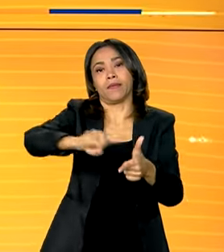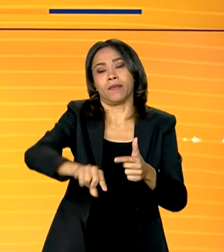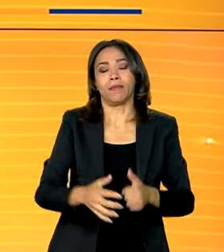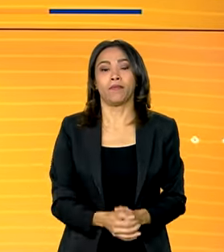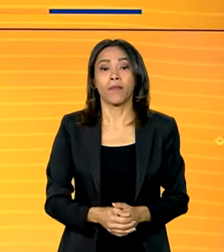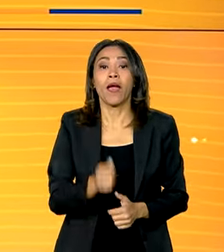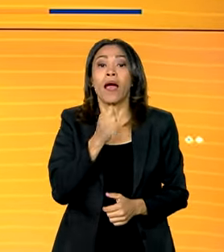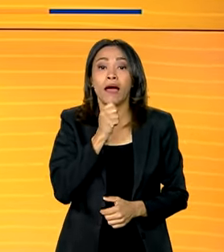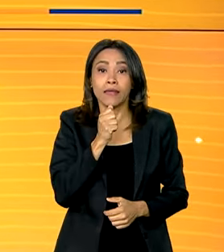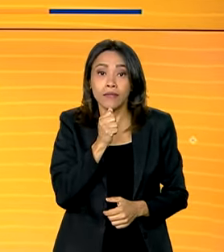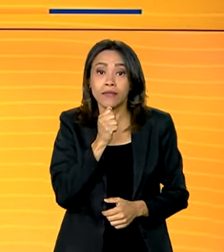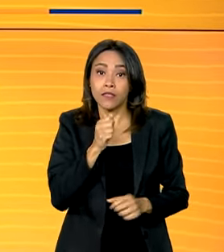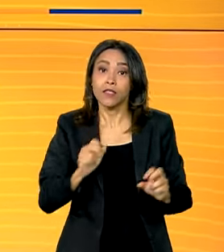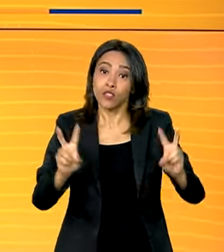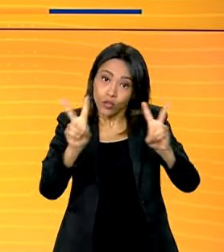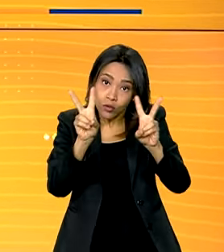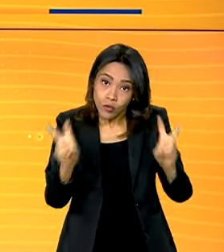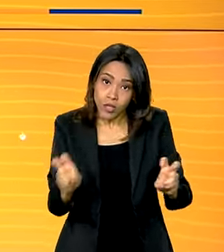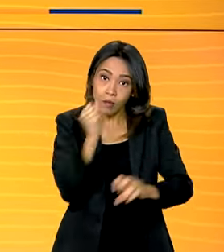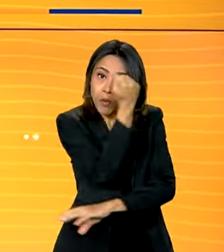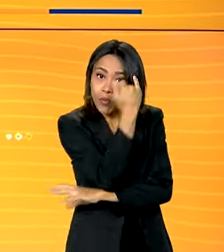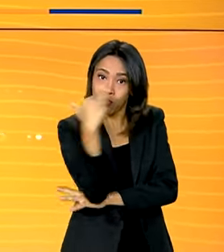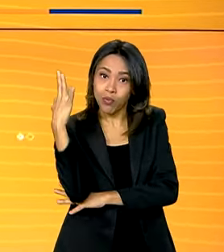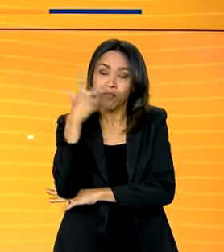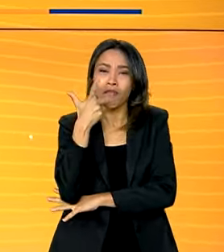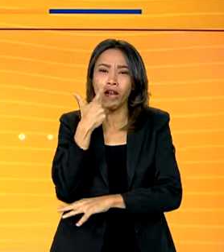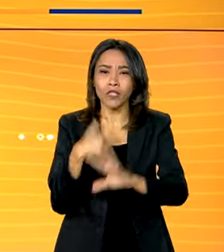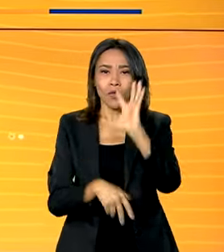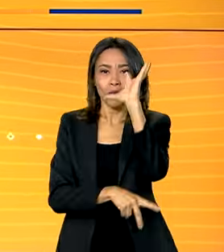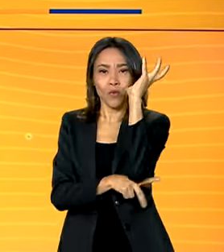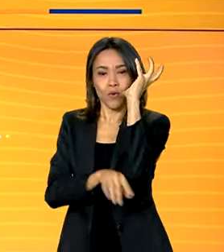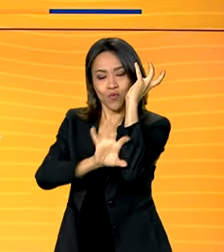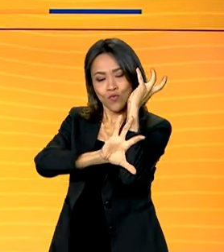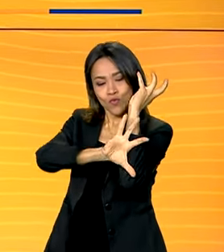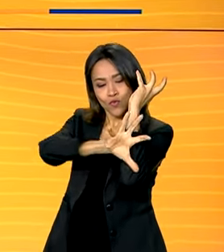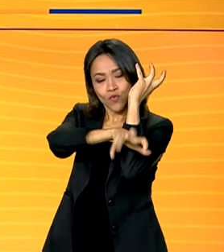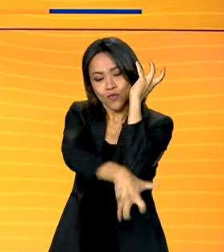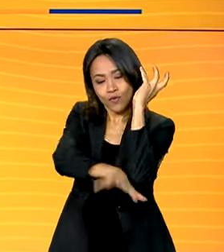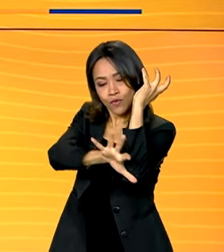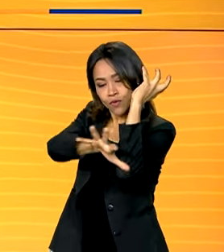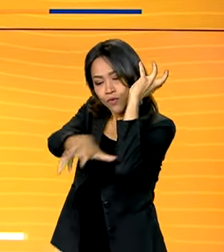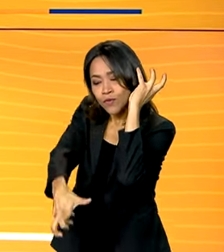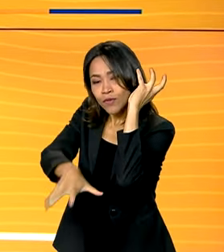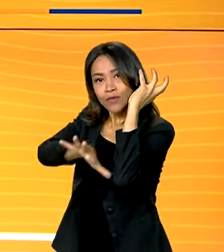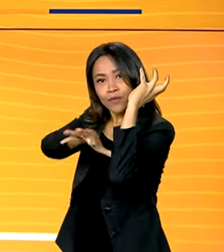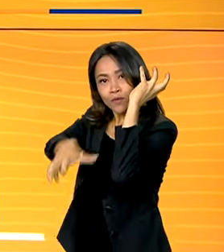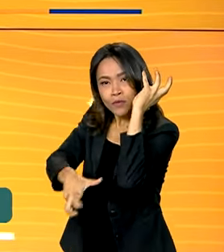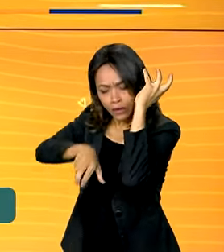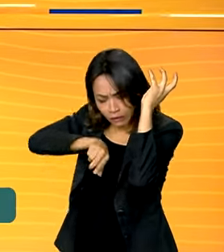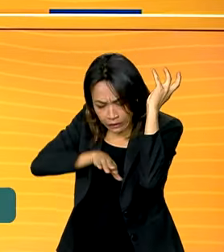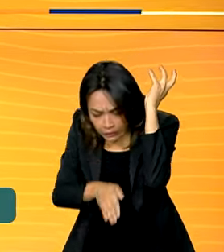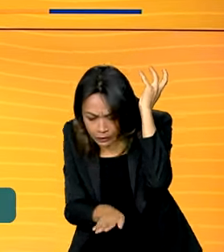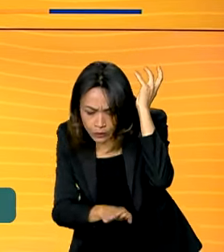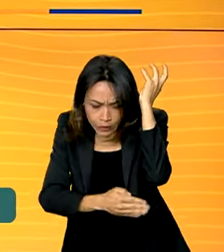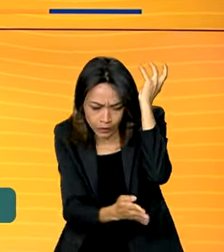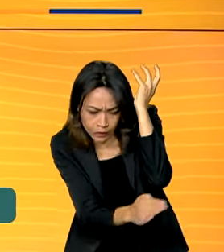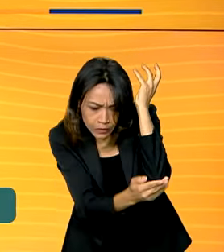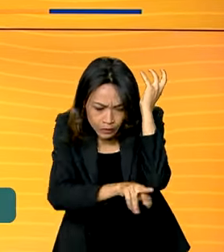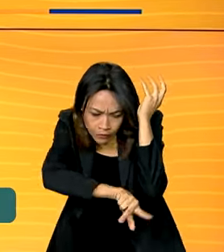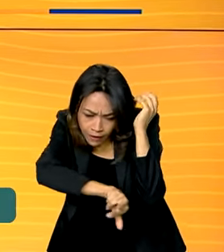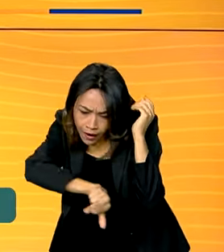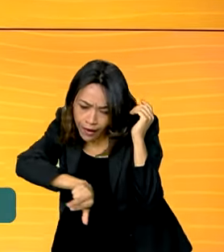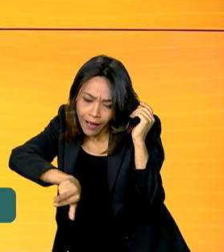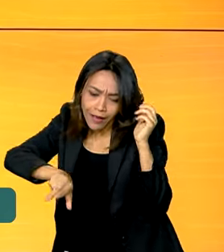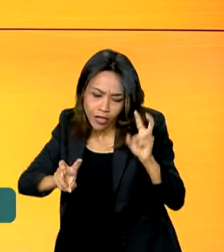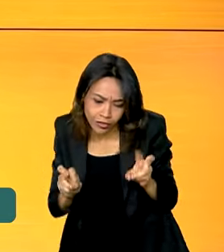meio ambiente, vamos falar agora dos manguezais. São ecossistemas que abrigam dezenas de espécies de peixes e